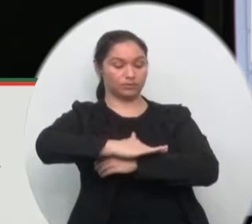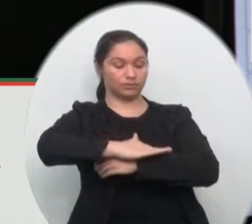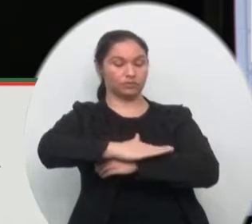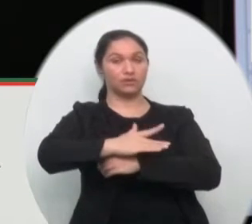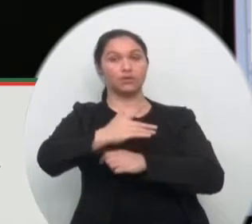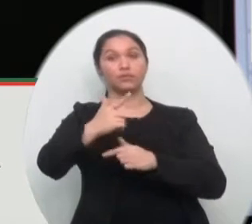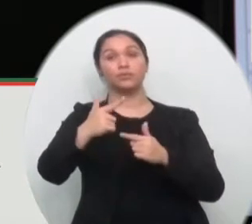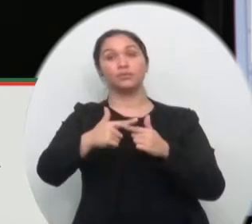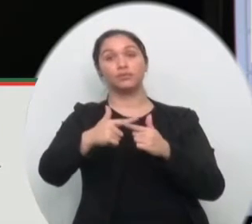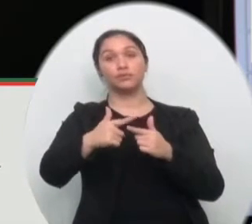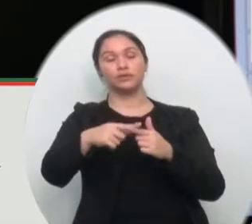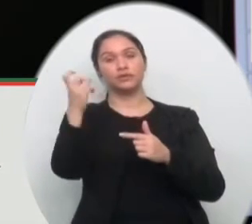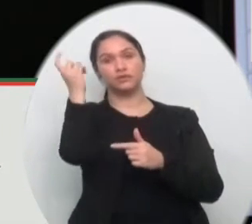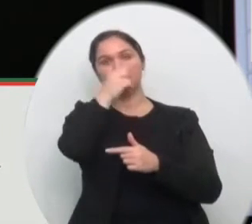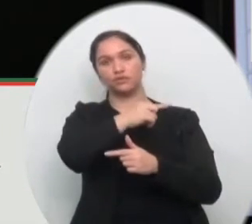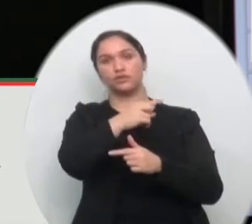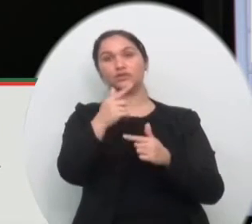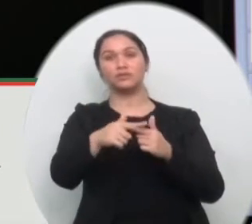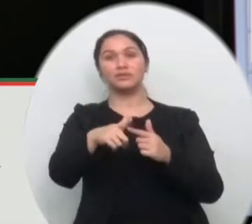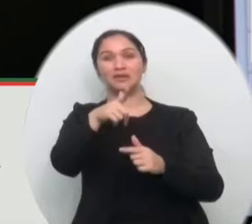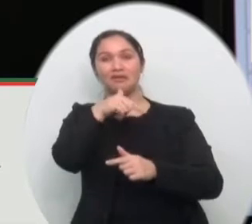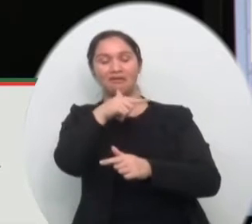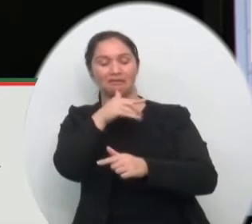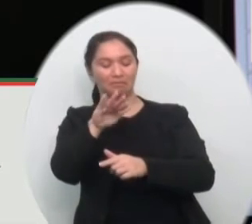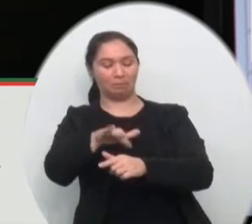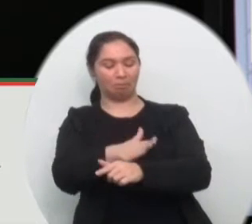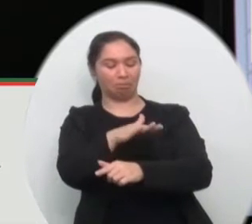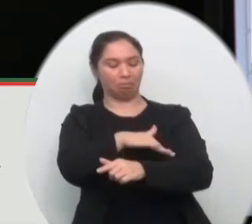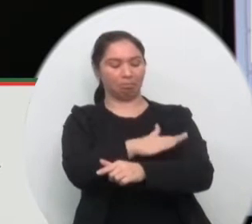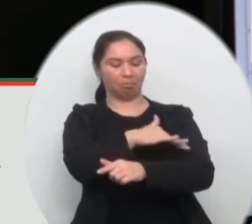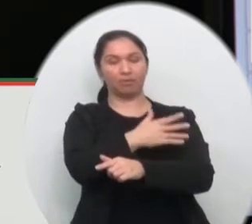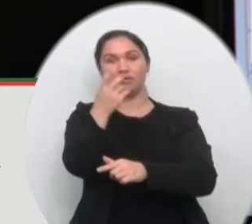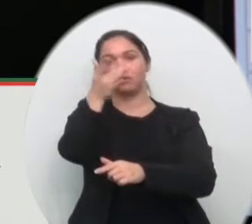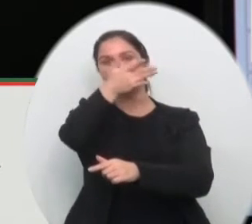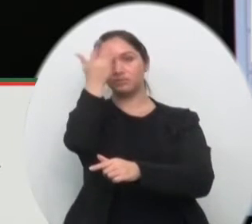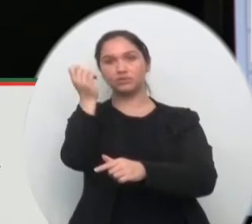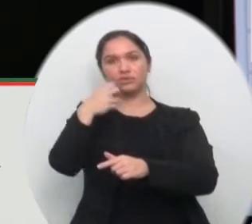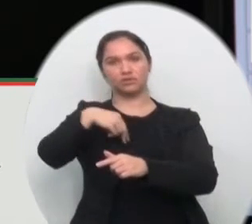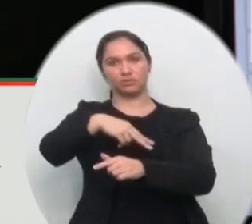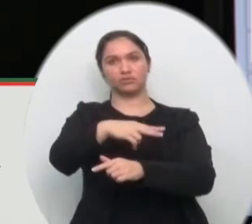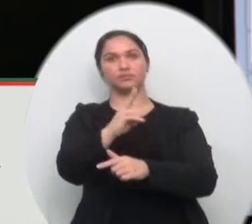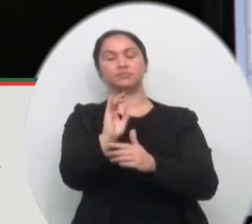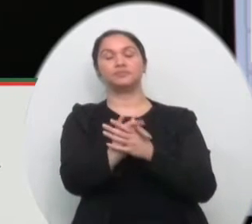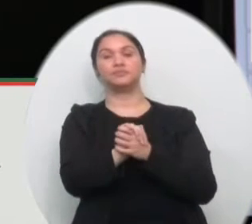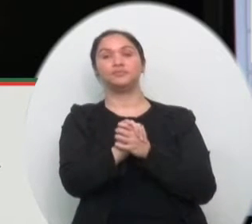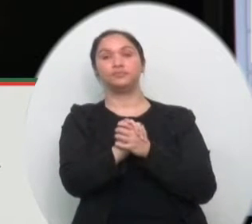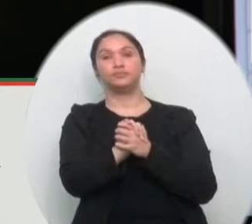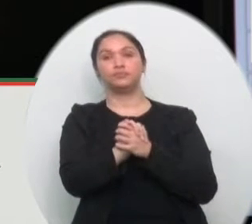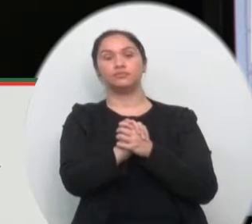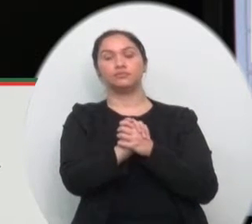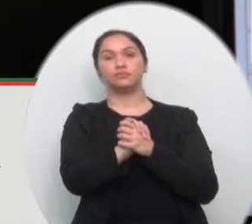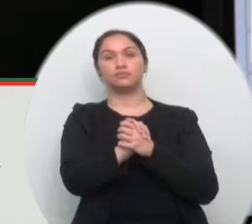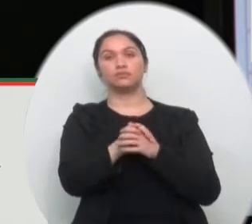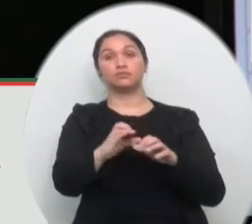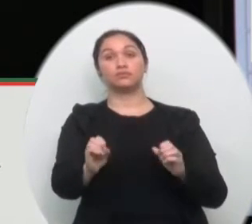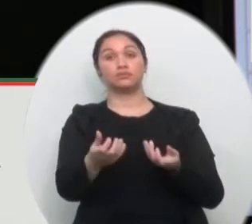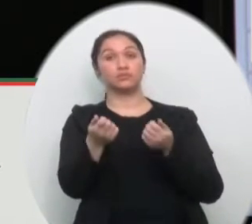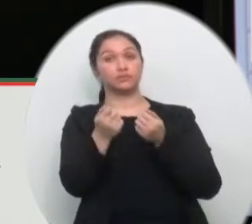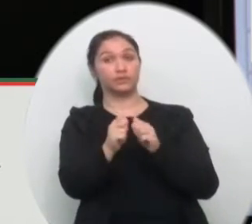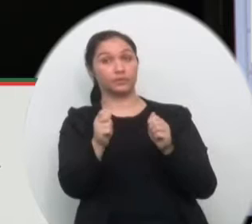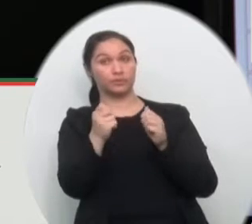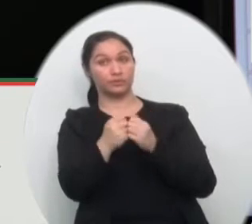pessoas dentro e esse banhado todo colocado em sua frente, né? Então, principalmente quando às vezes os ônibus entram de